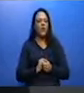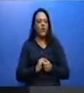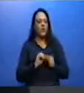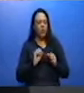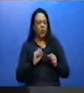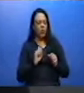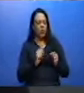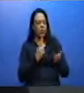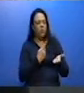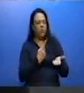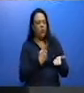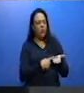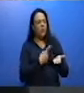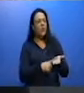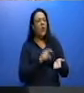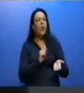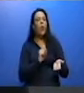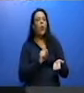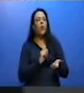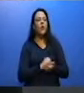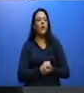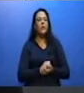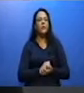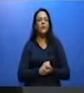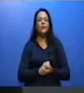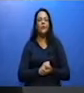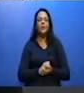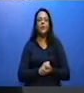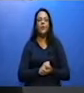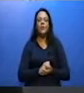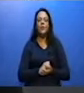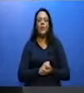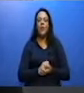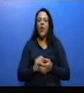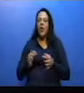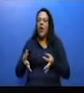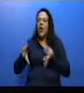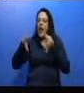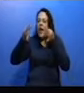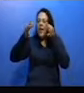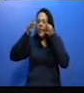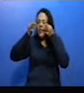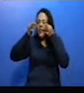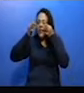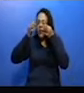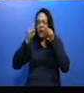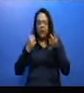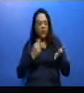combinar? Presta bastante atenção no nosso combinado.